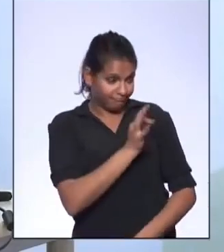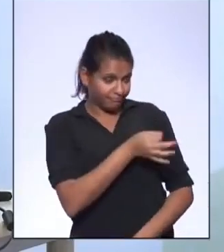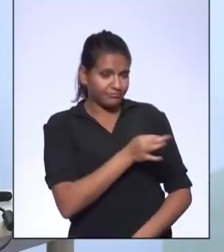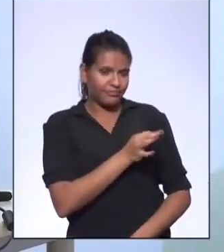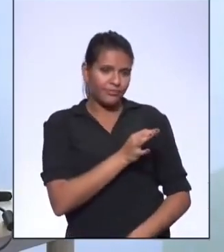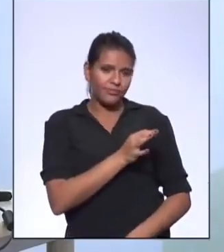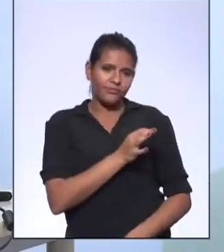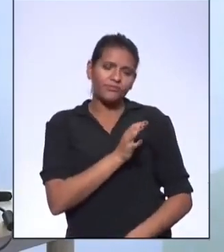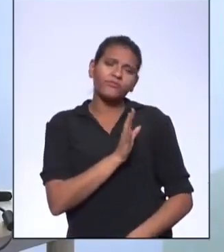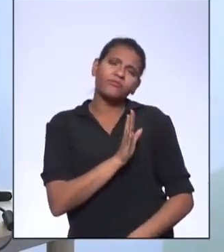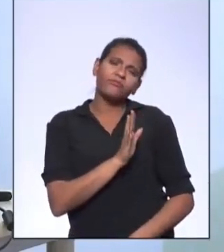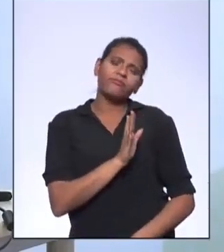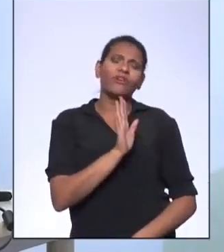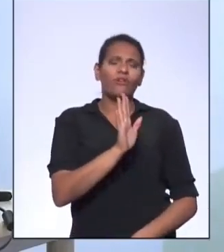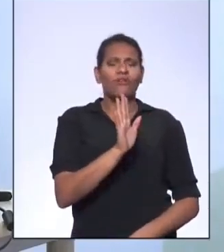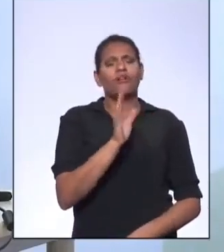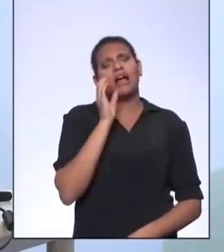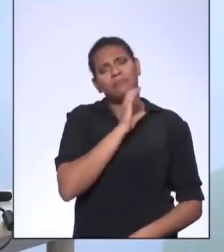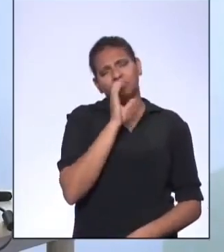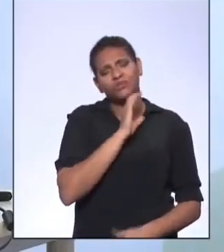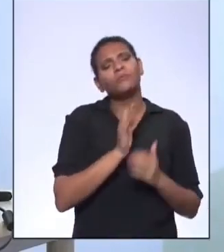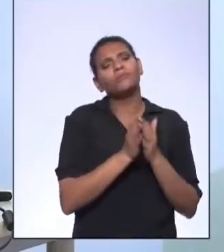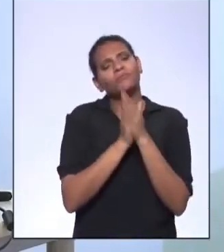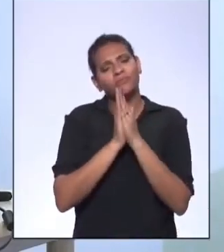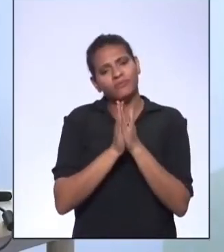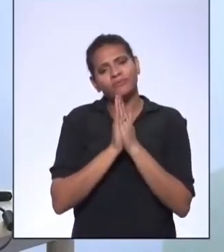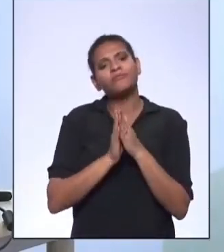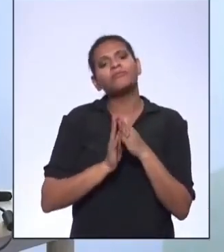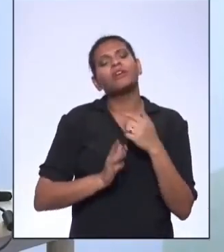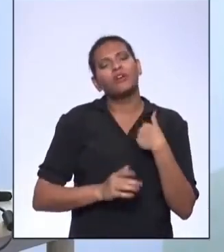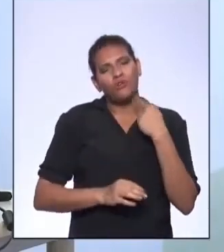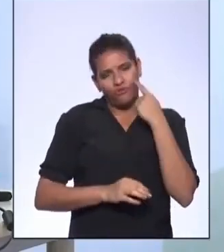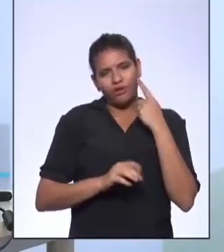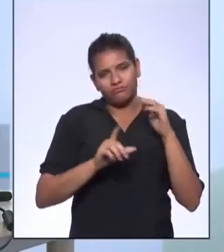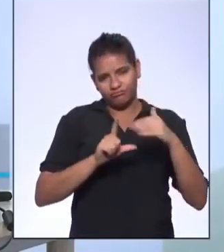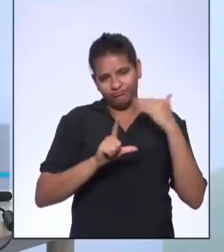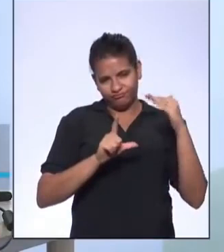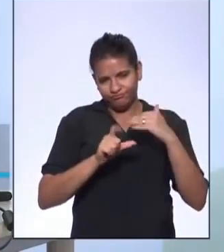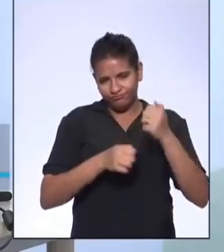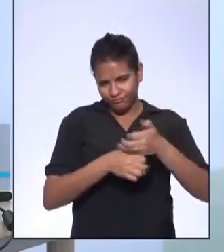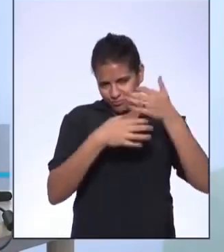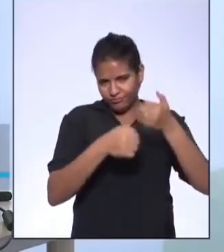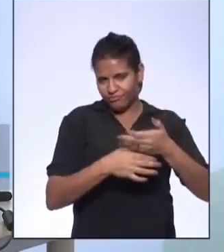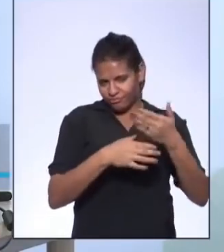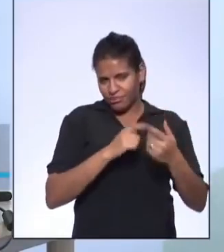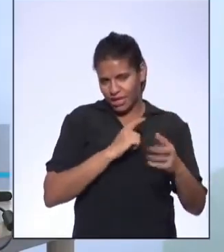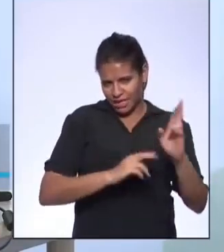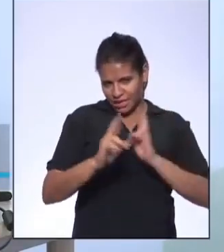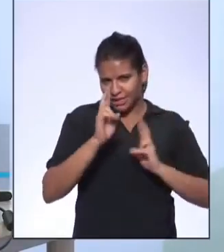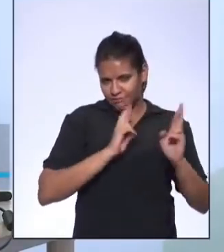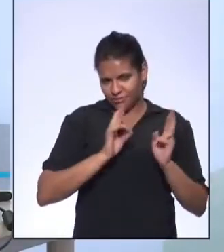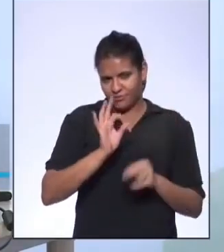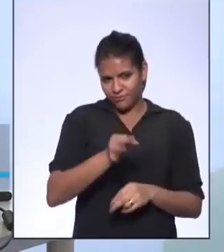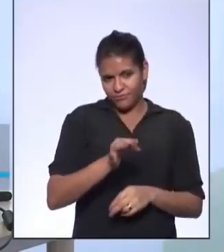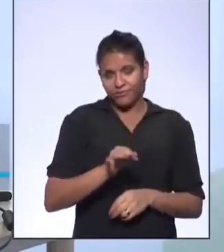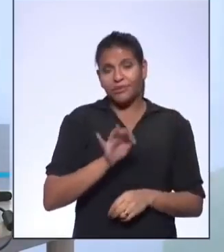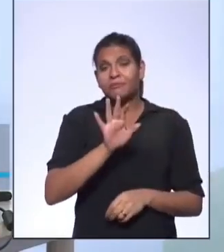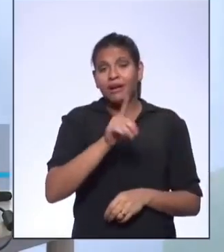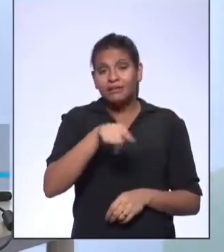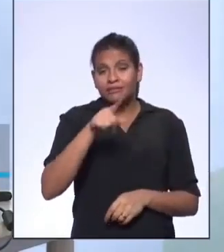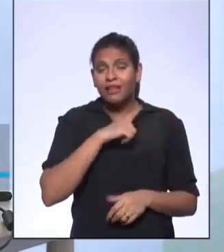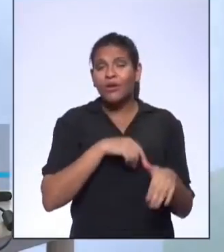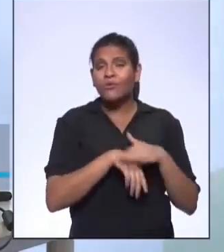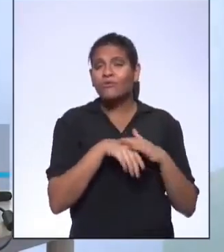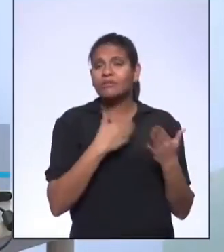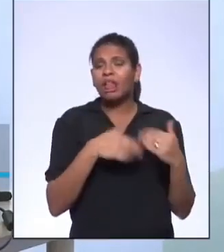uma folguinha, gente, eu vejo que alguns de vocês estão até participando, mas como vocês estão aqui bastante fora da aula e muita